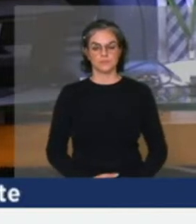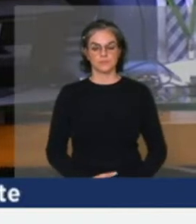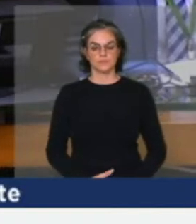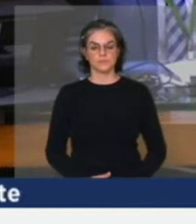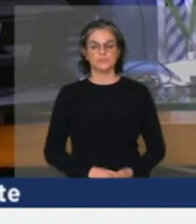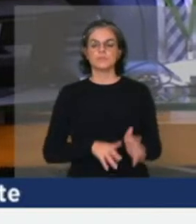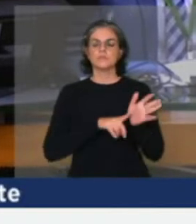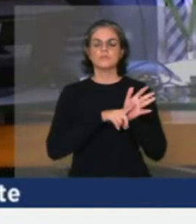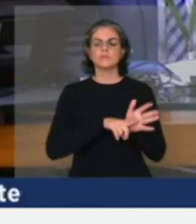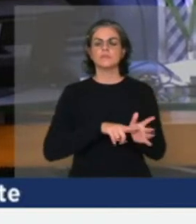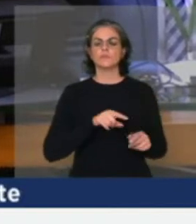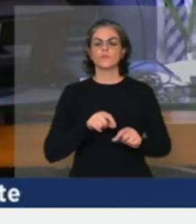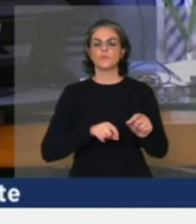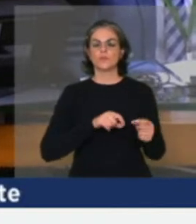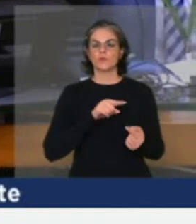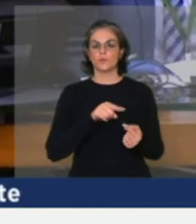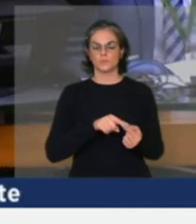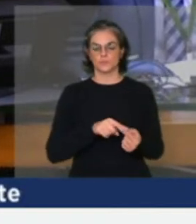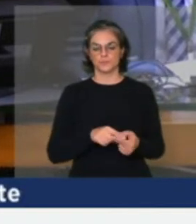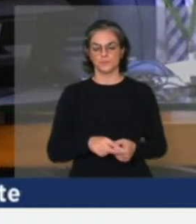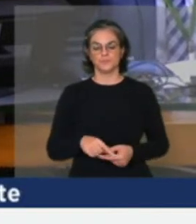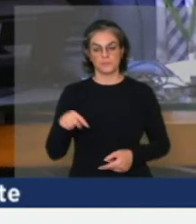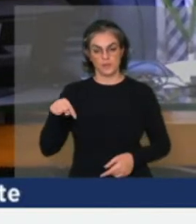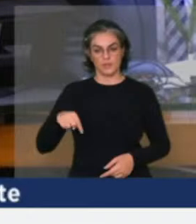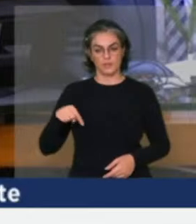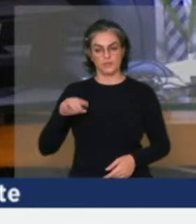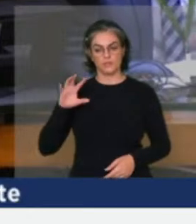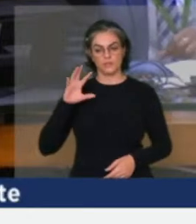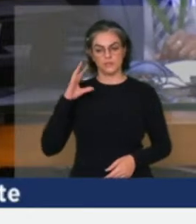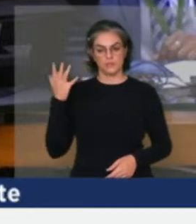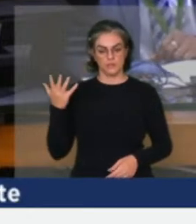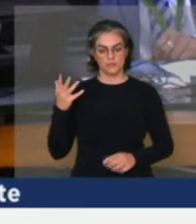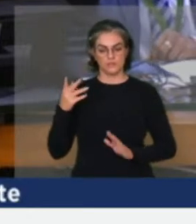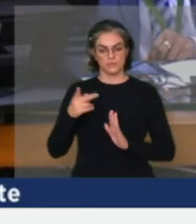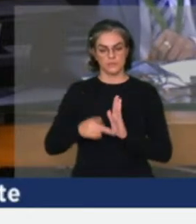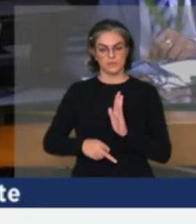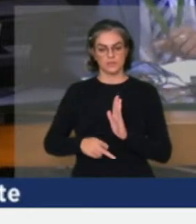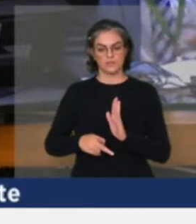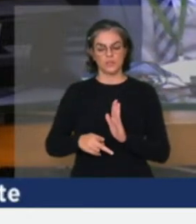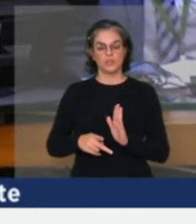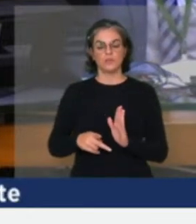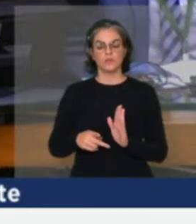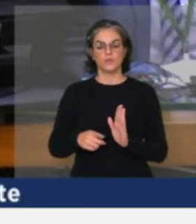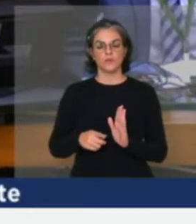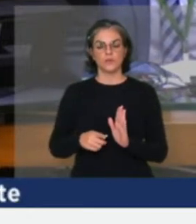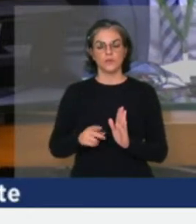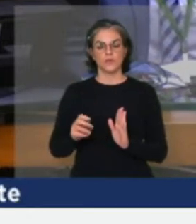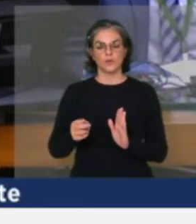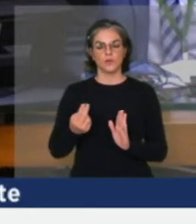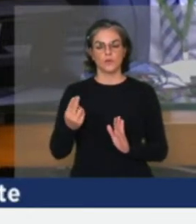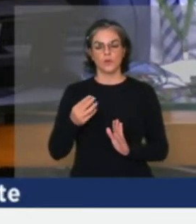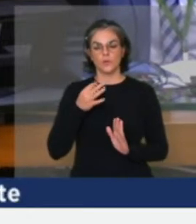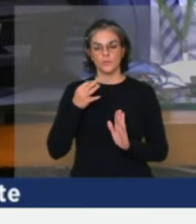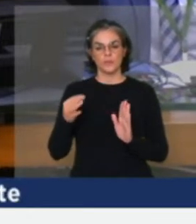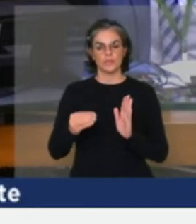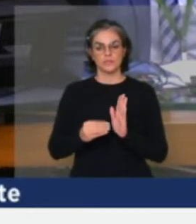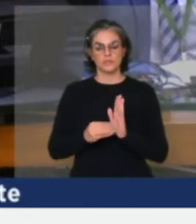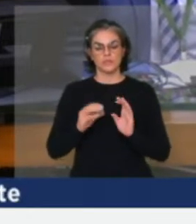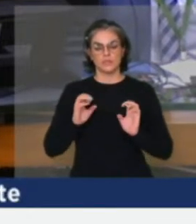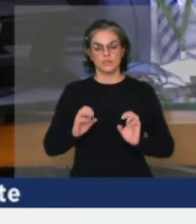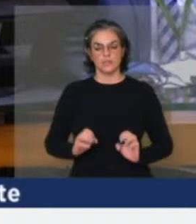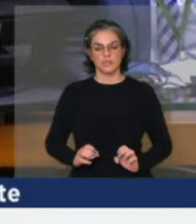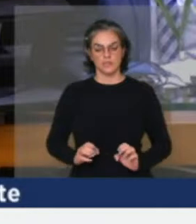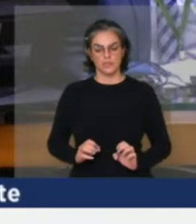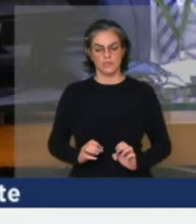saber se o que é submetido à deliberação do plenário é o projeto de resolução ou o parecer do Conselho de Ética e Decoro